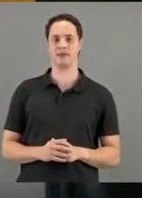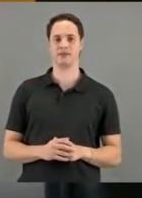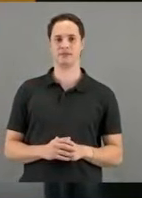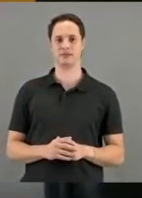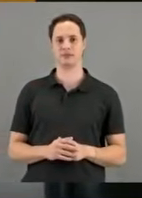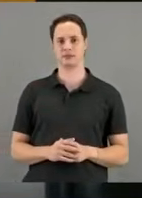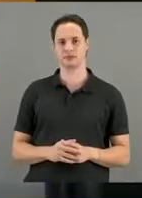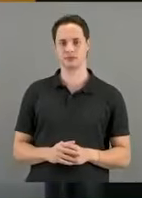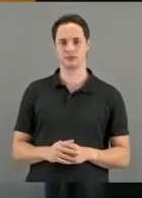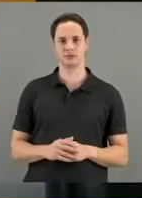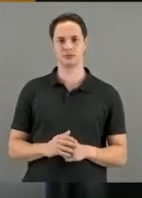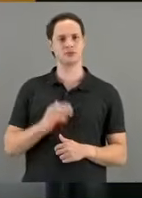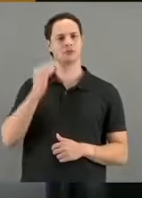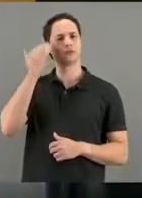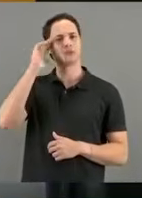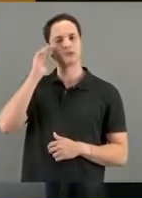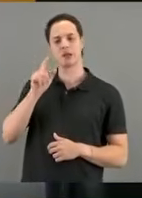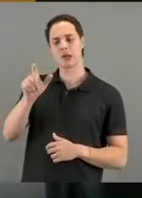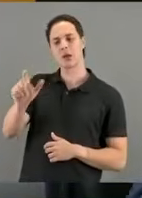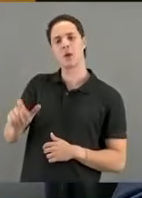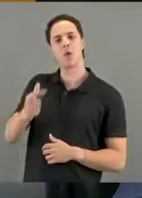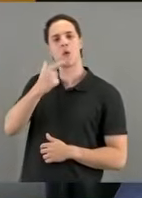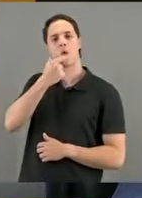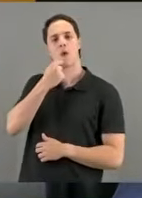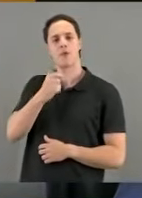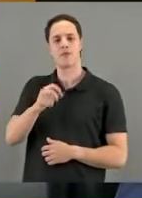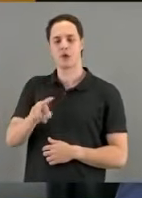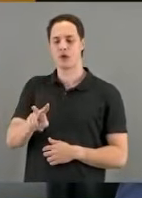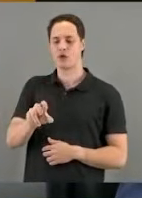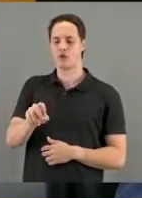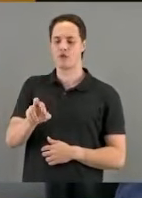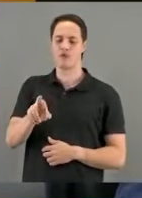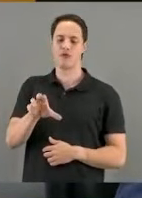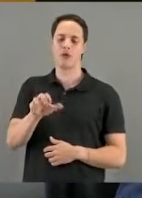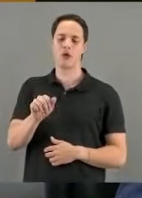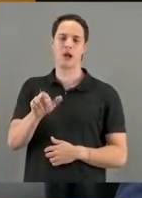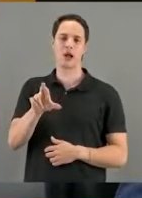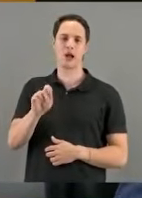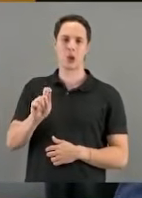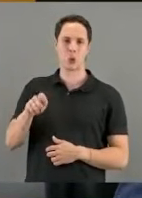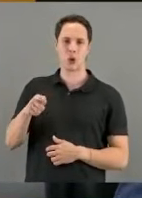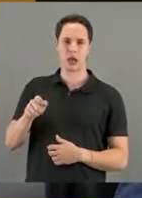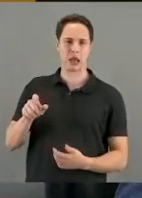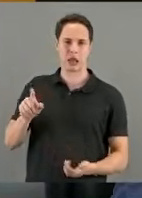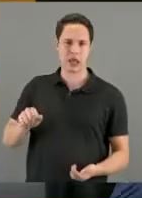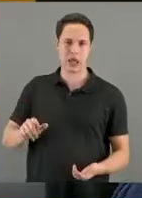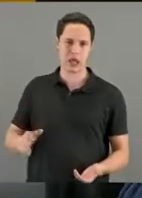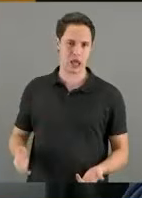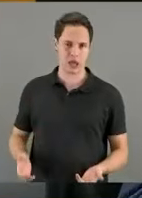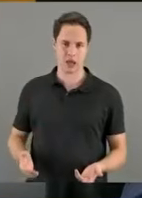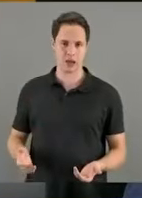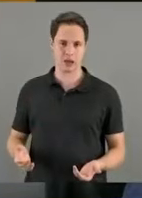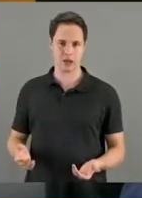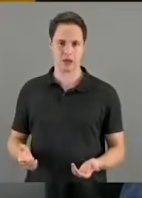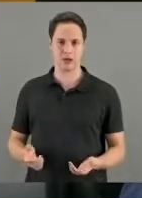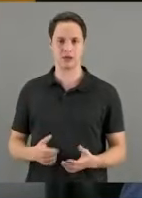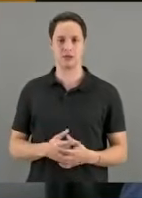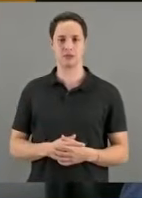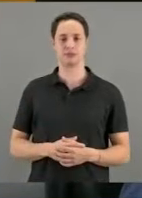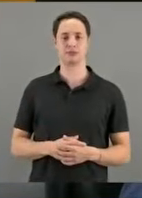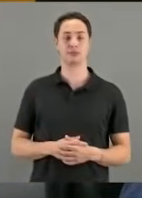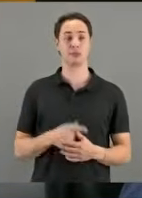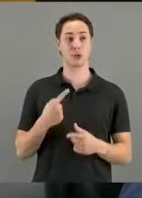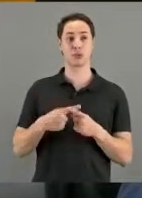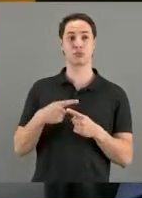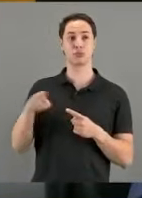o Vorcaro, seu cunhado Fabiano Zettel, que é, né,